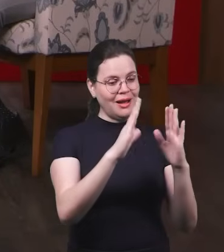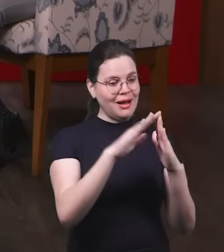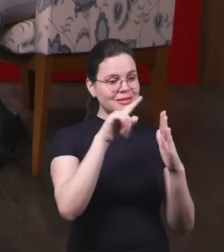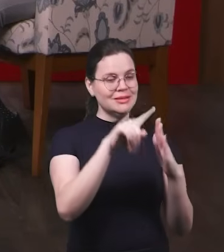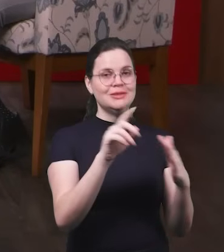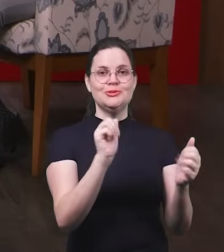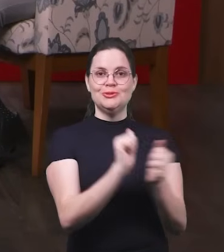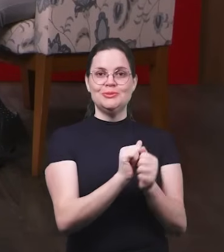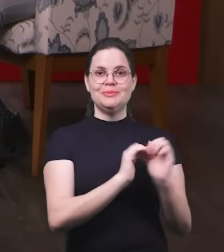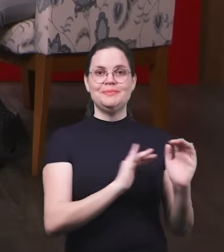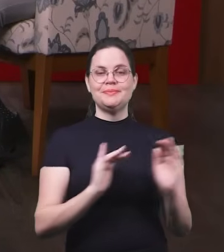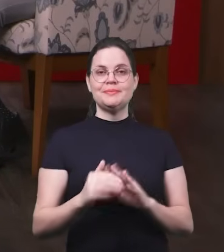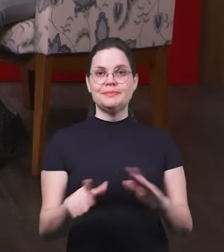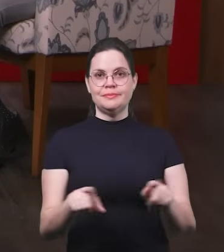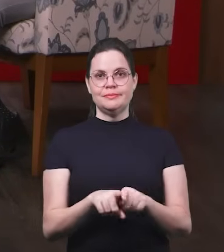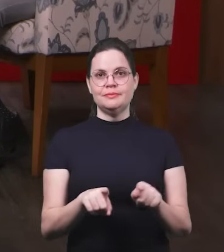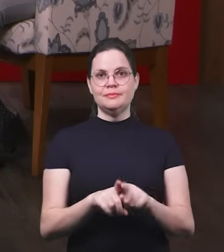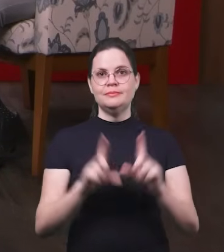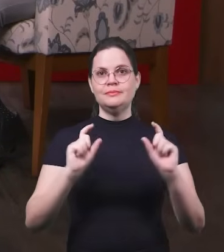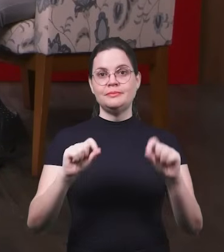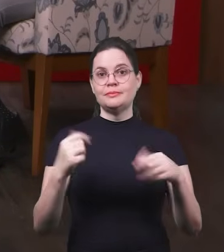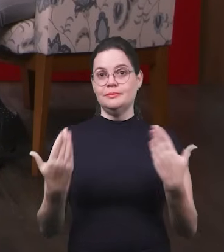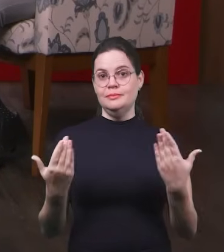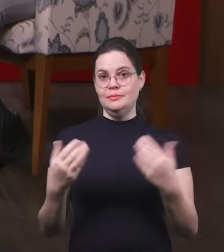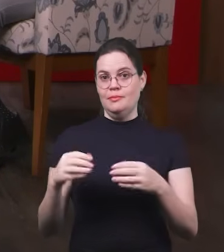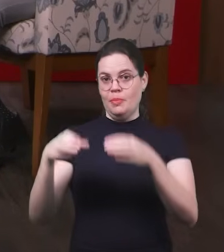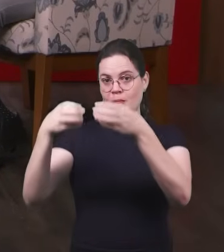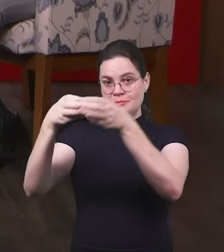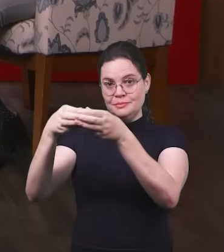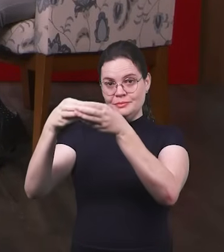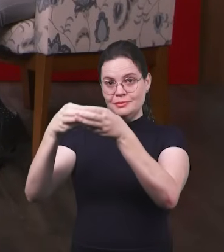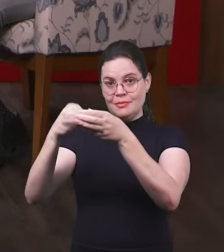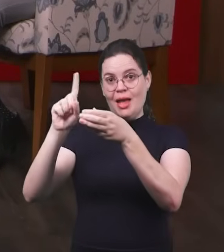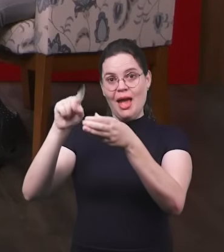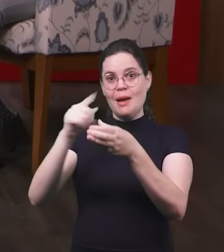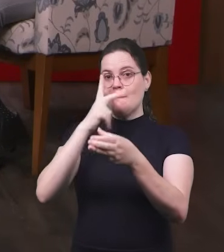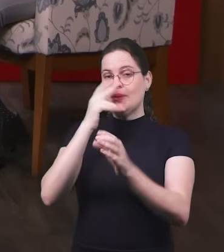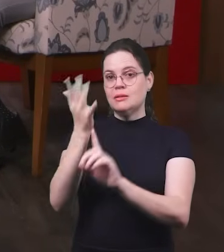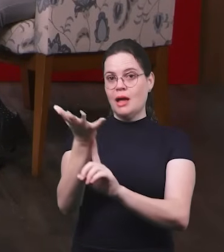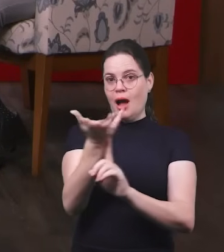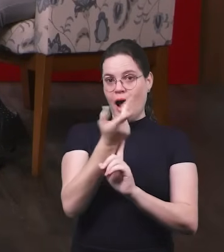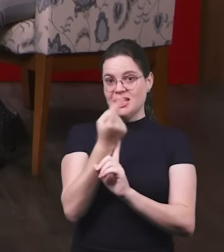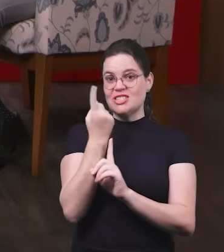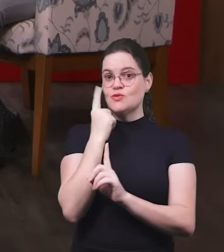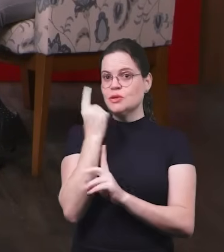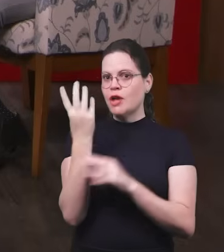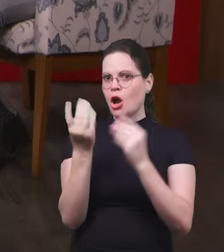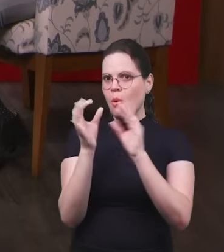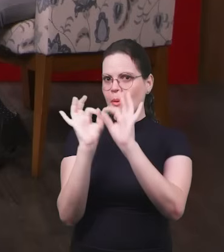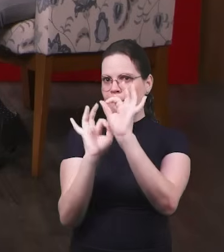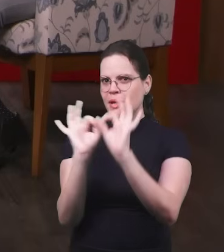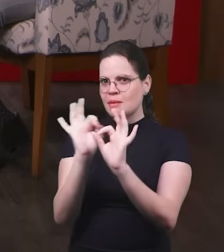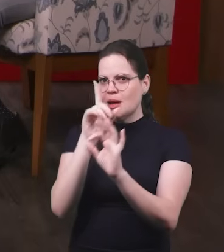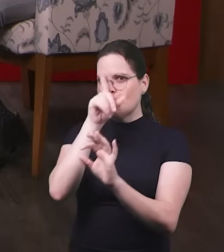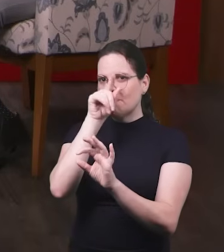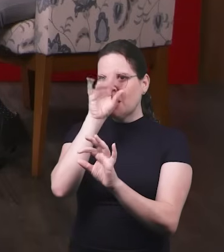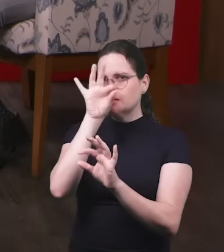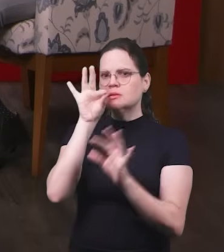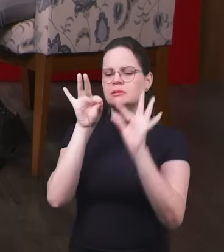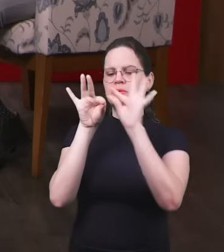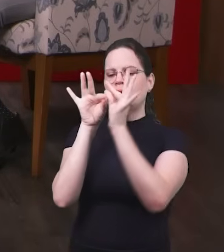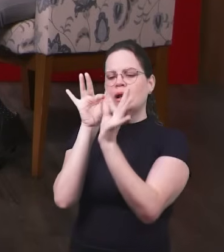E, na verdade, o ninho é uma arte. Se você olhar direitinho como é feito, é uma obra de